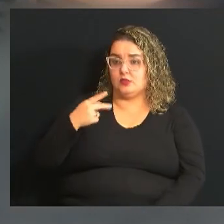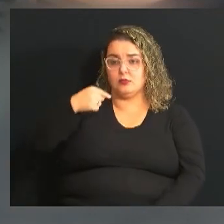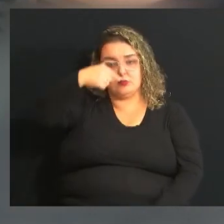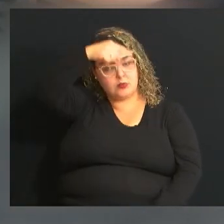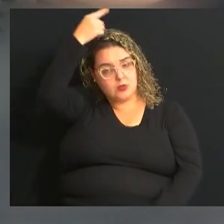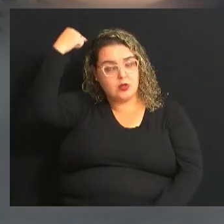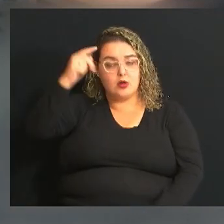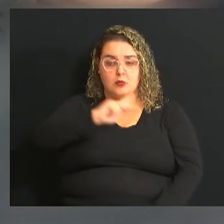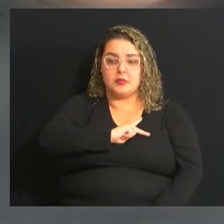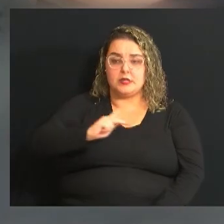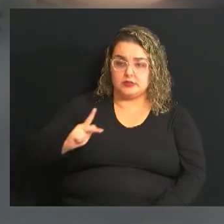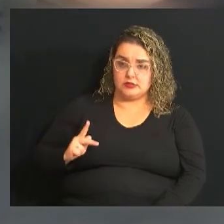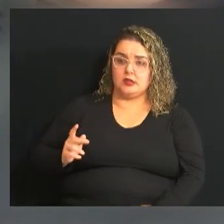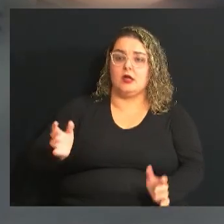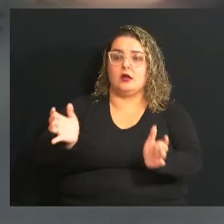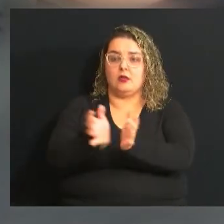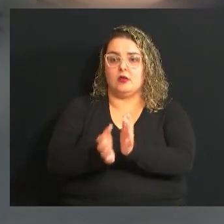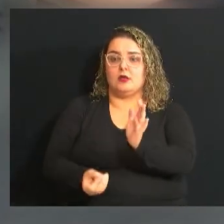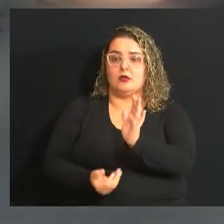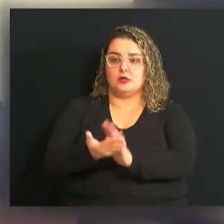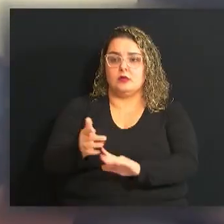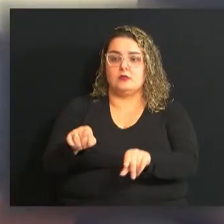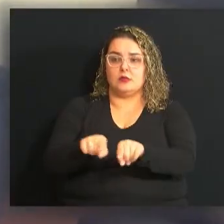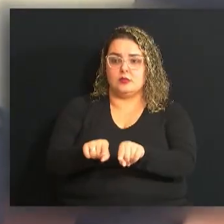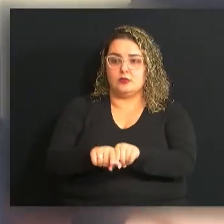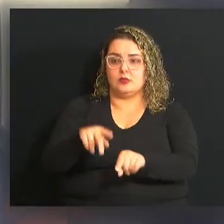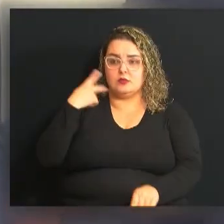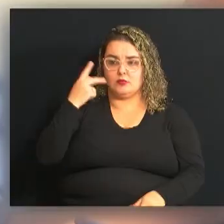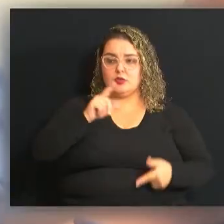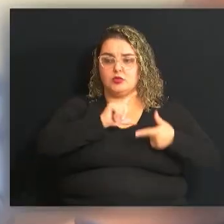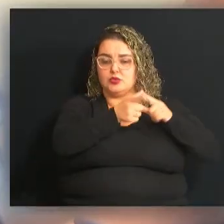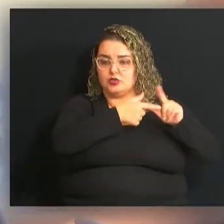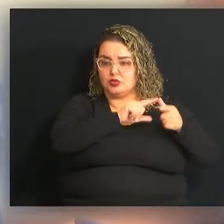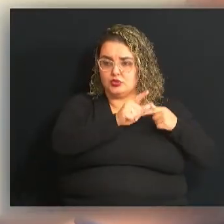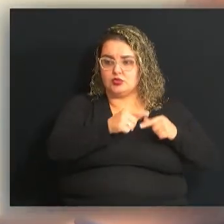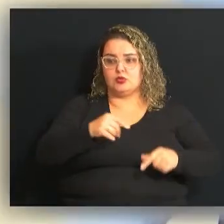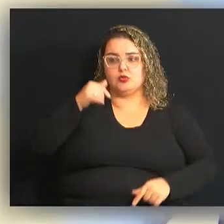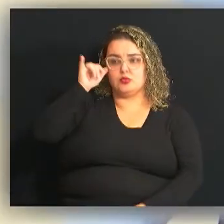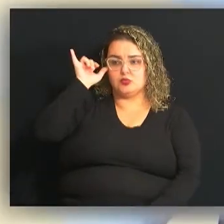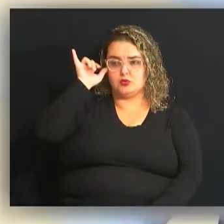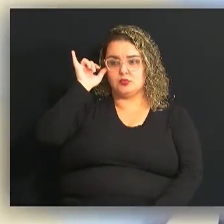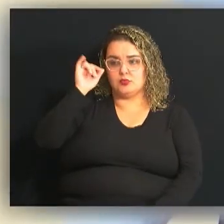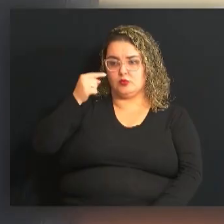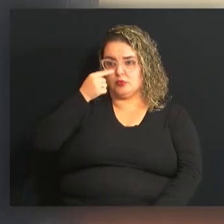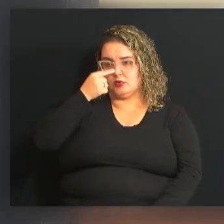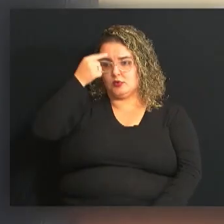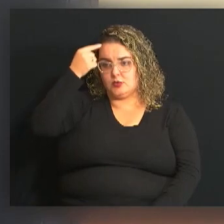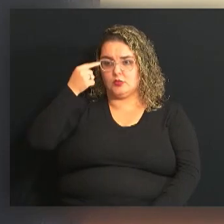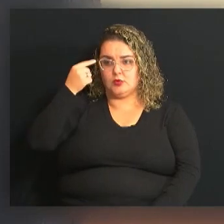pelo Legislativo está na fase de oitivas. Ontem, os membros da CPI ouviram o Walter Greve.